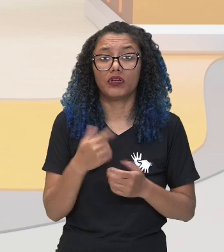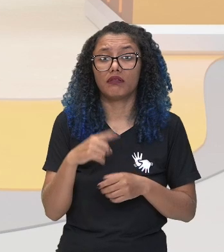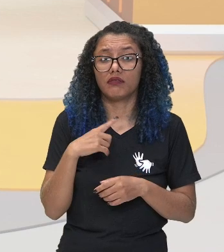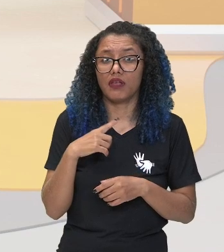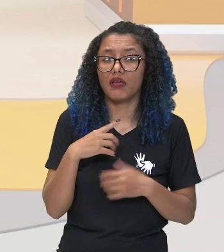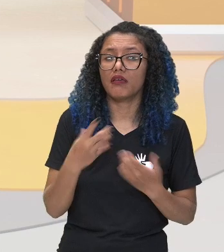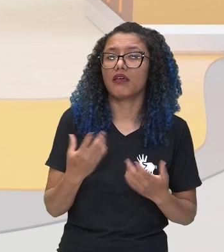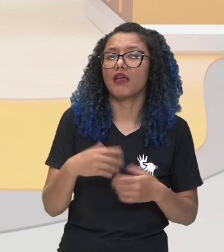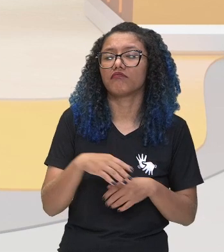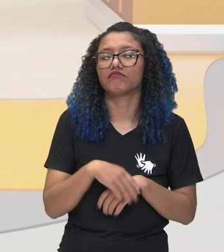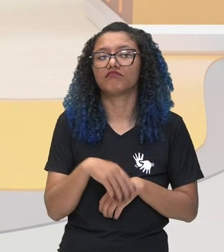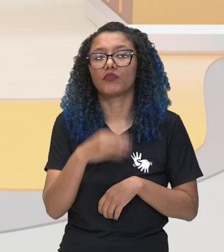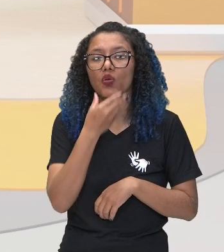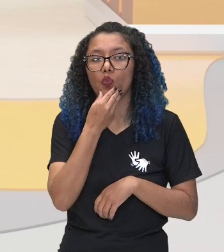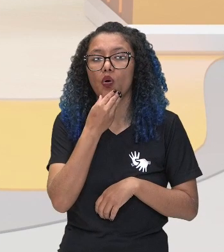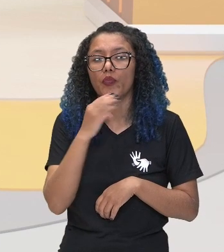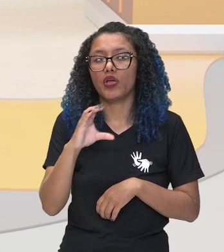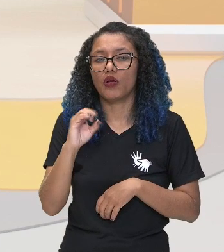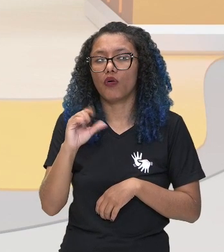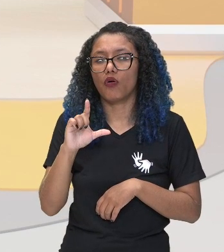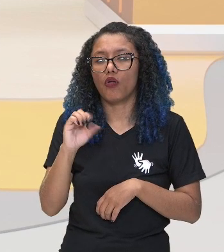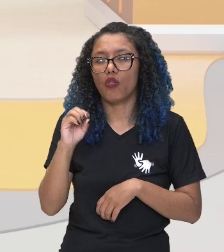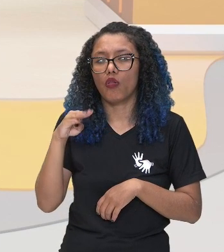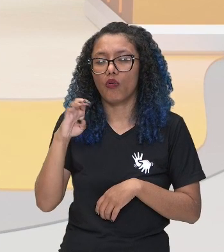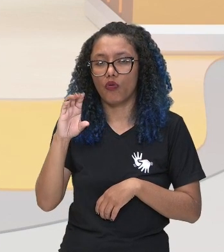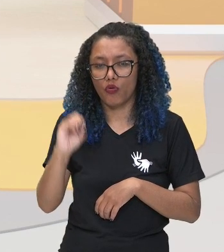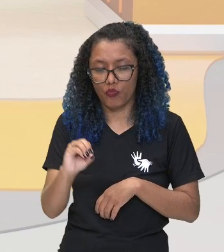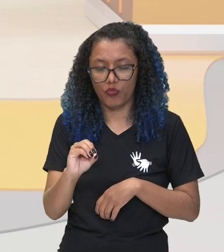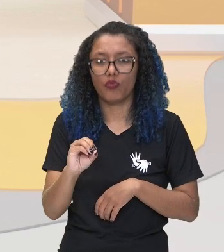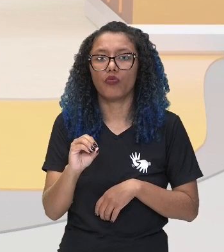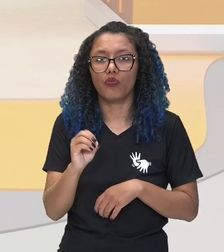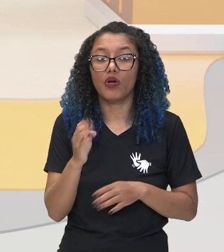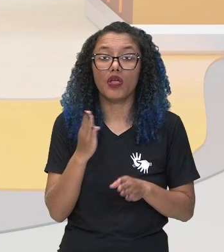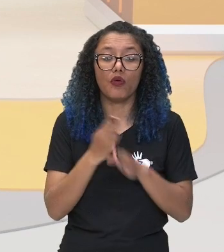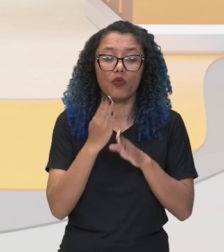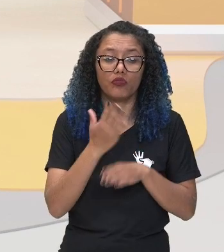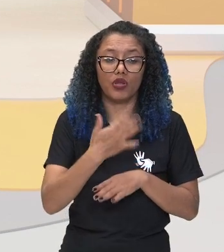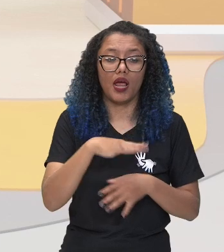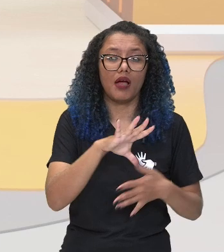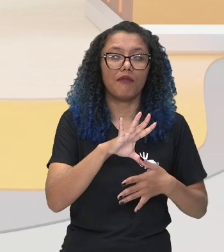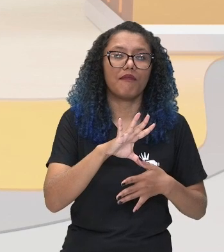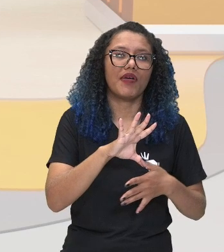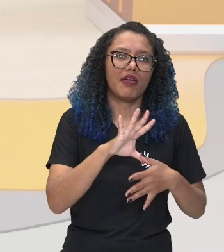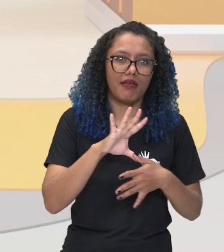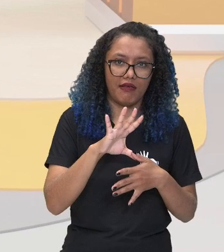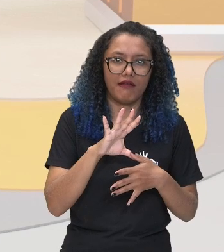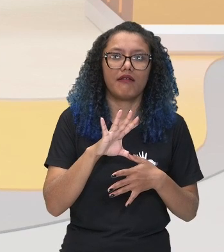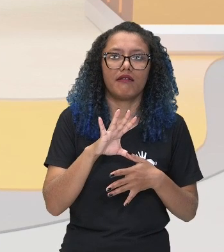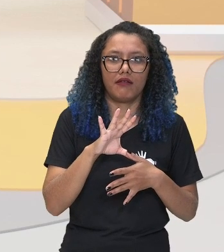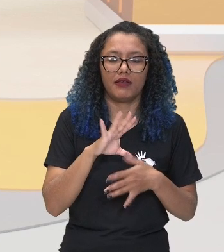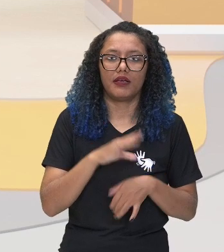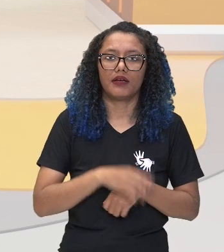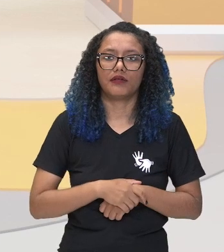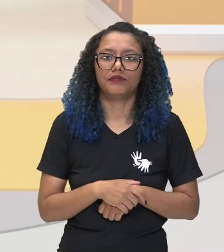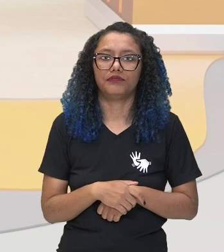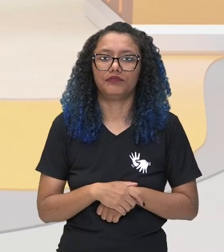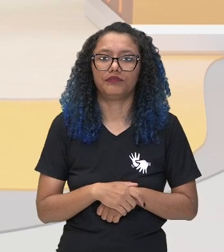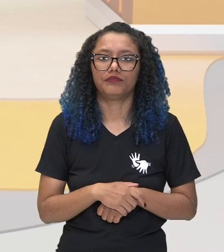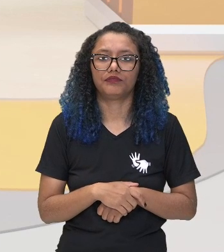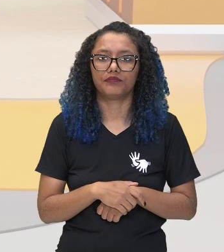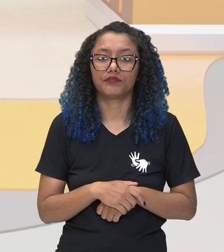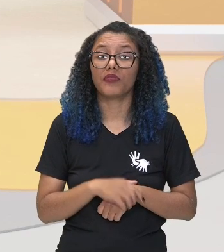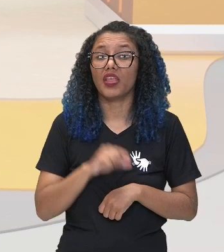as Américas em 1492. Este navegador, ele vai estar ali em nome da coroa